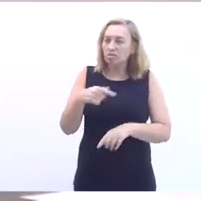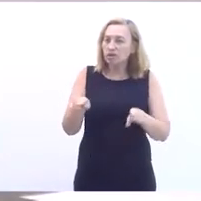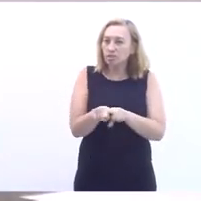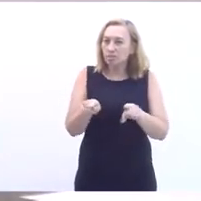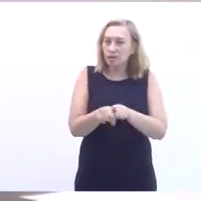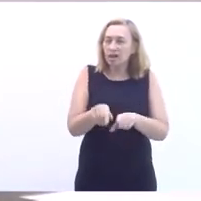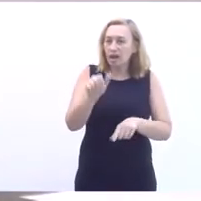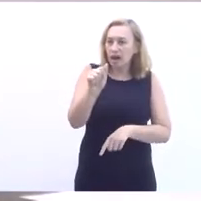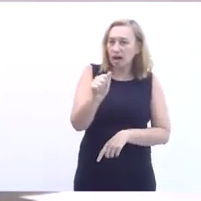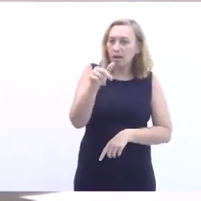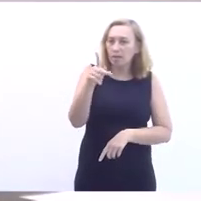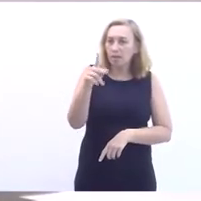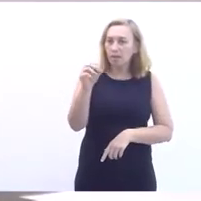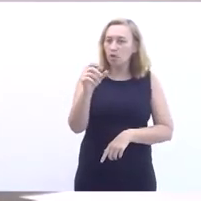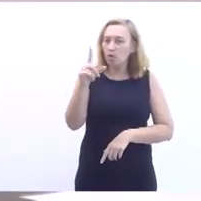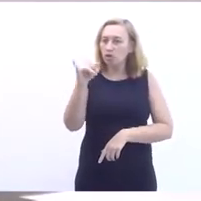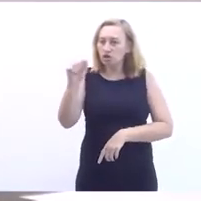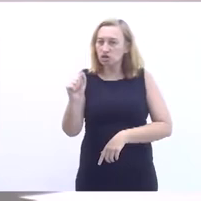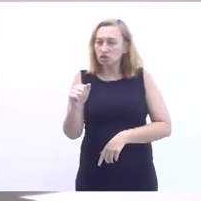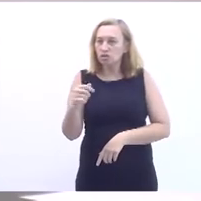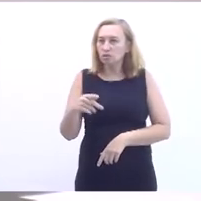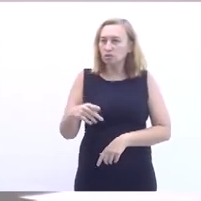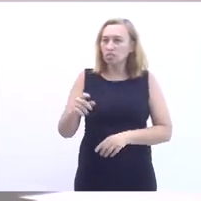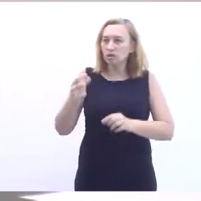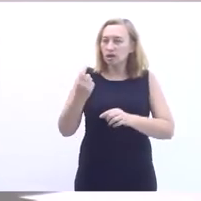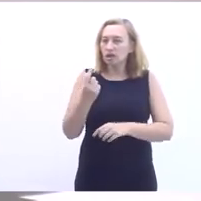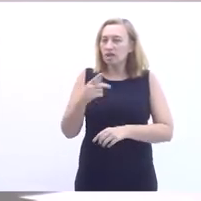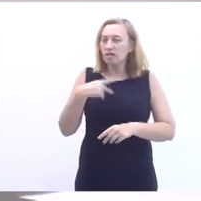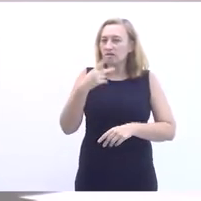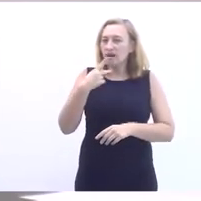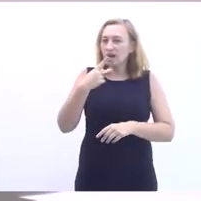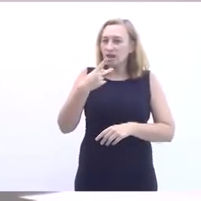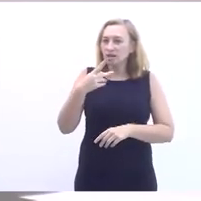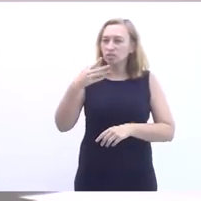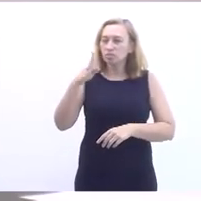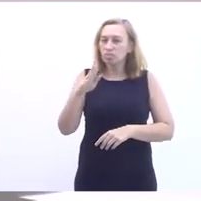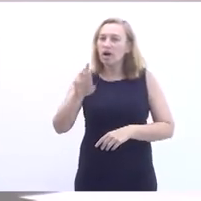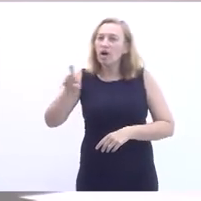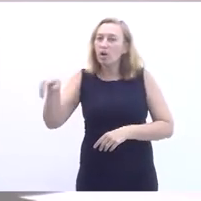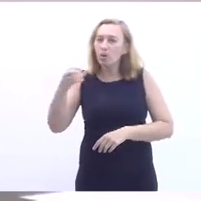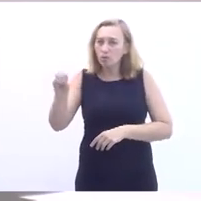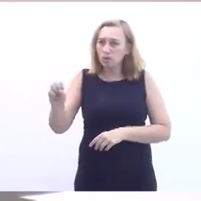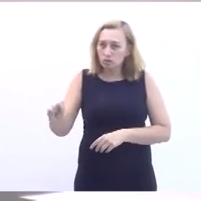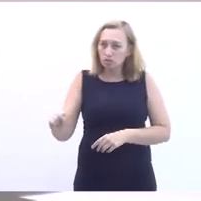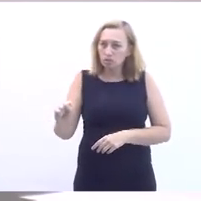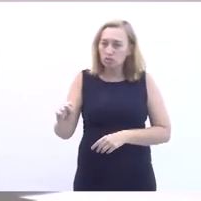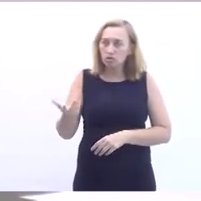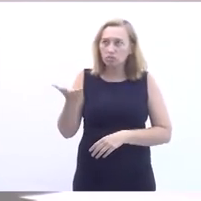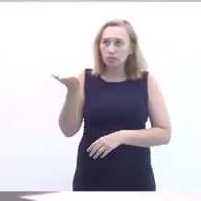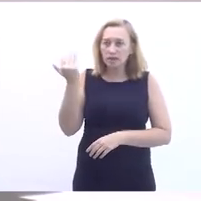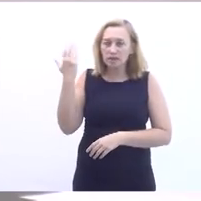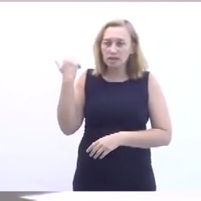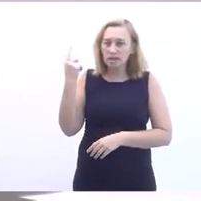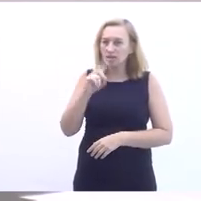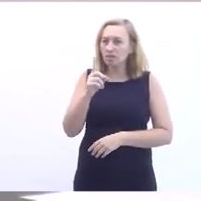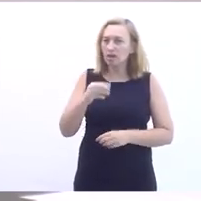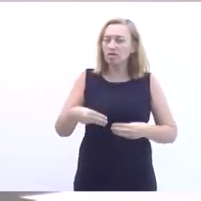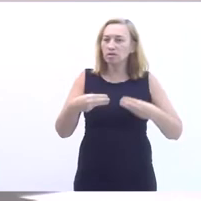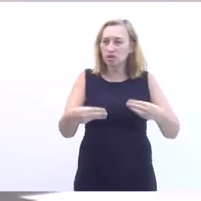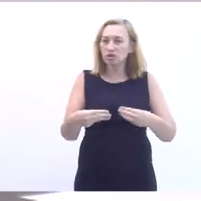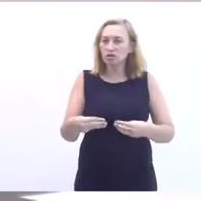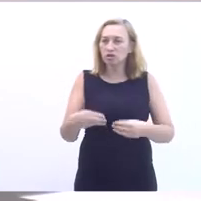e eu botei essa fala do Barroso e na época não era Ministro do Supremo